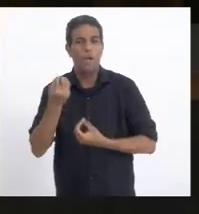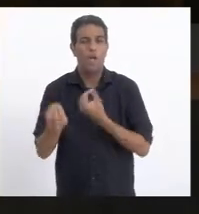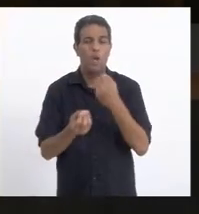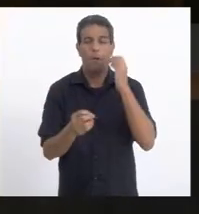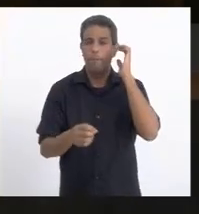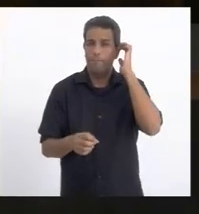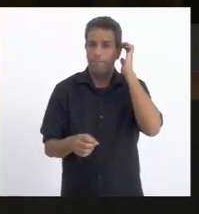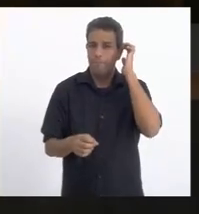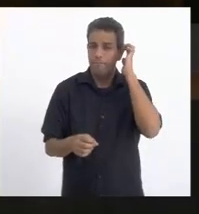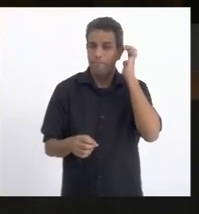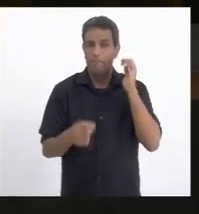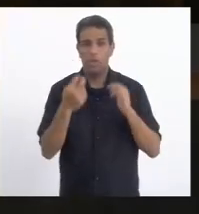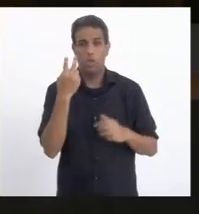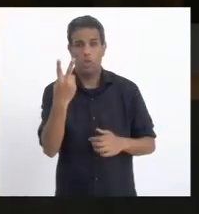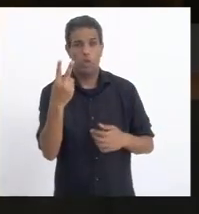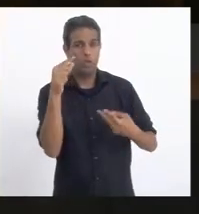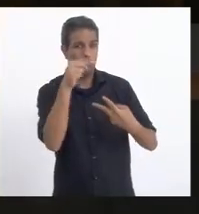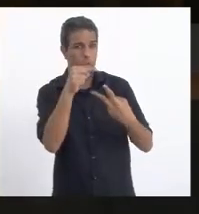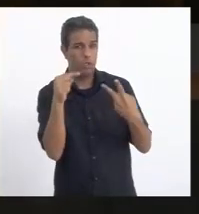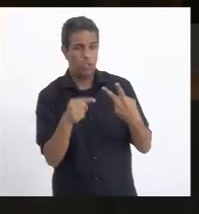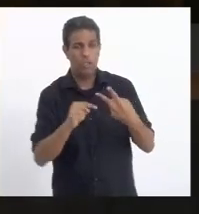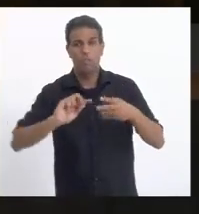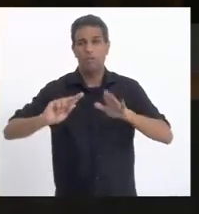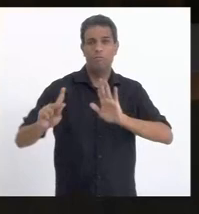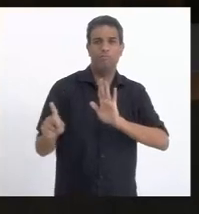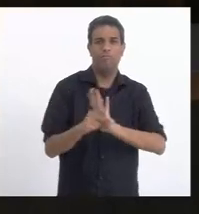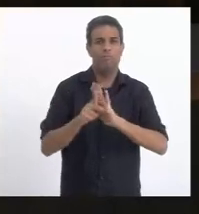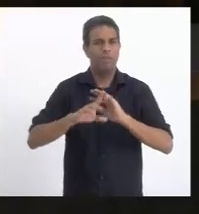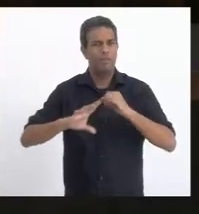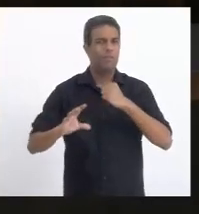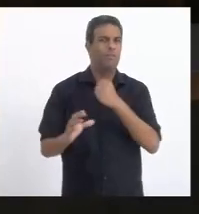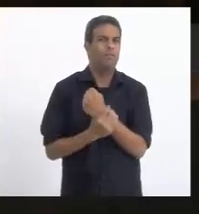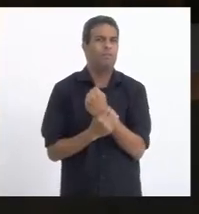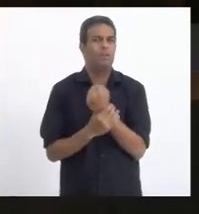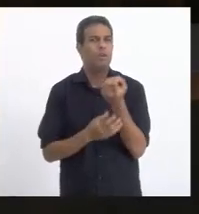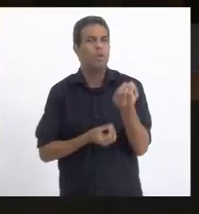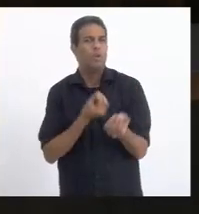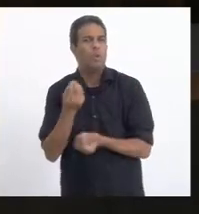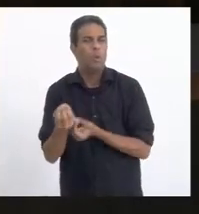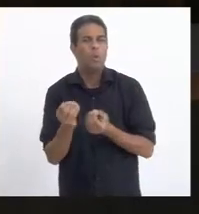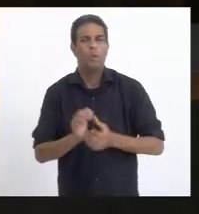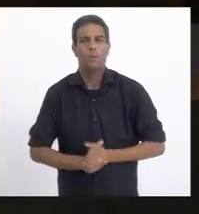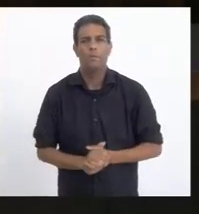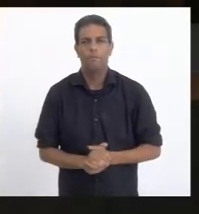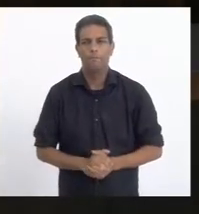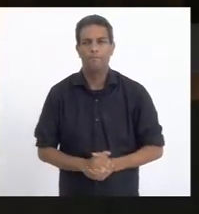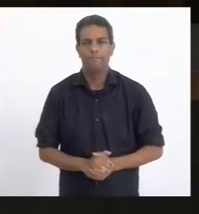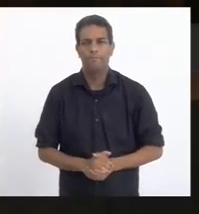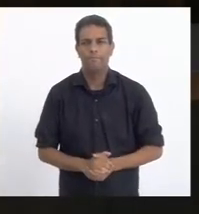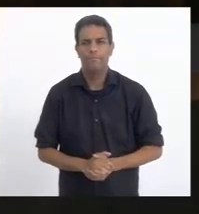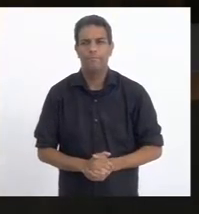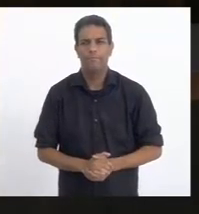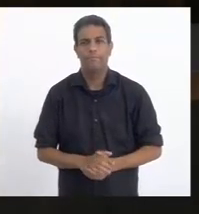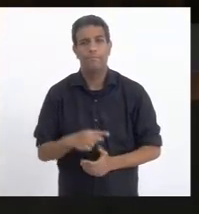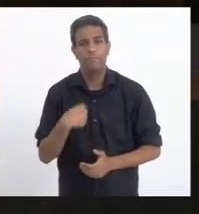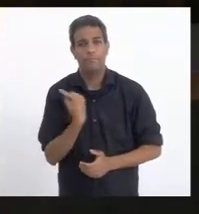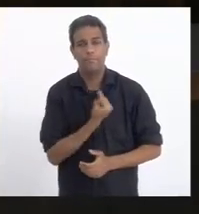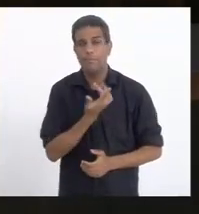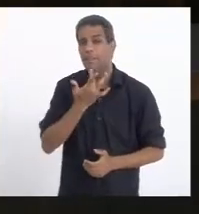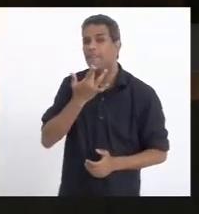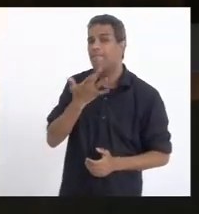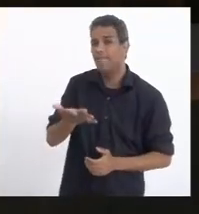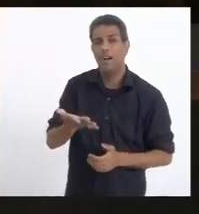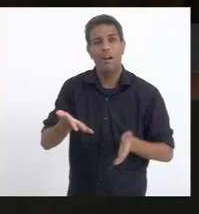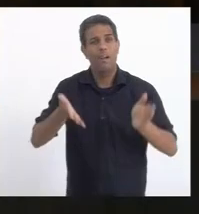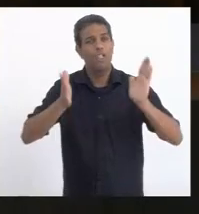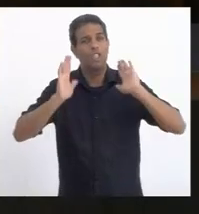os dois projetos segundo né os sons né e as falas